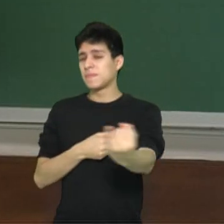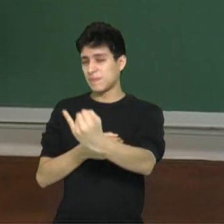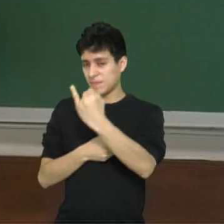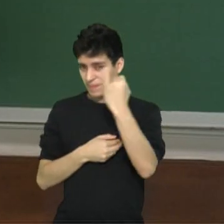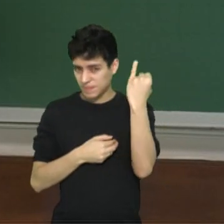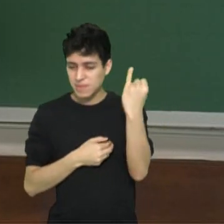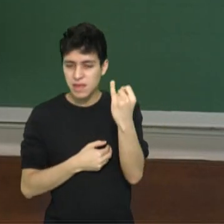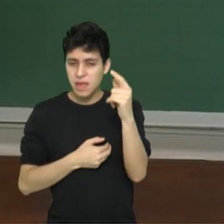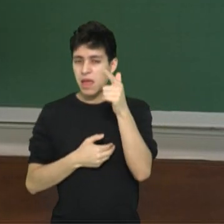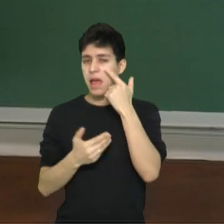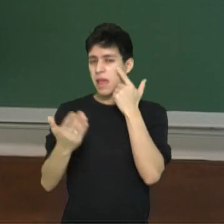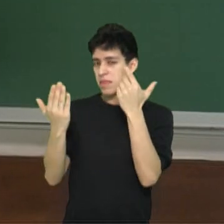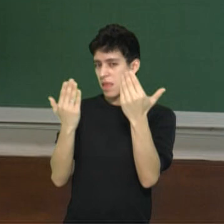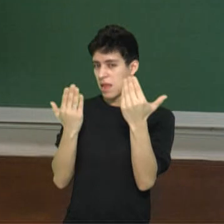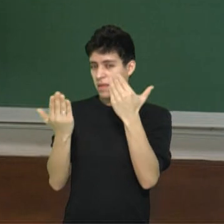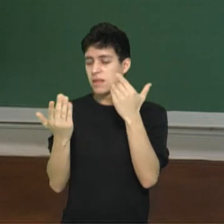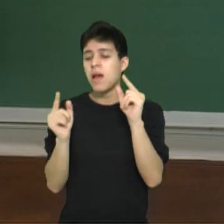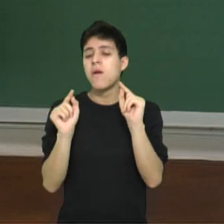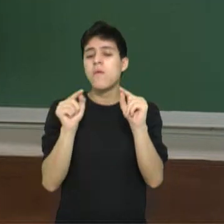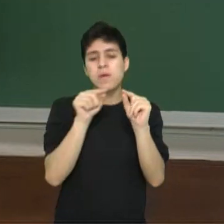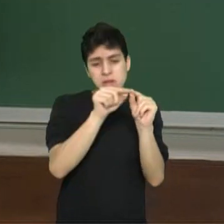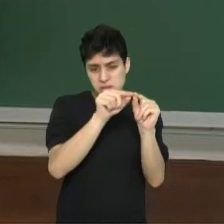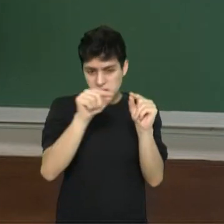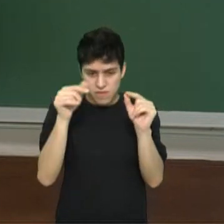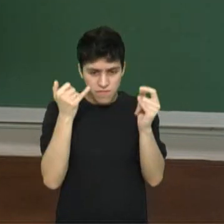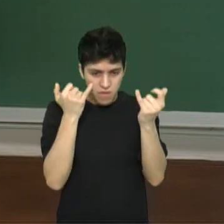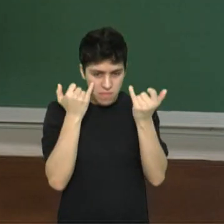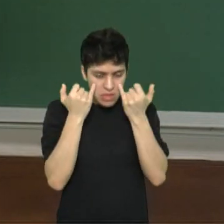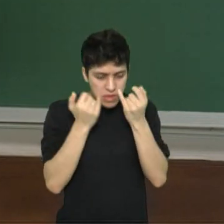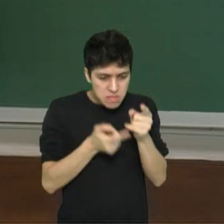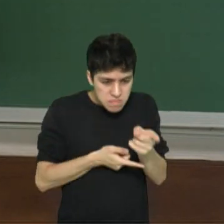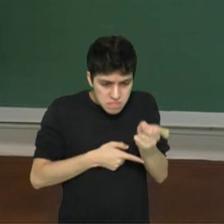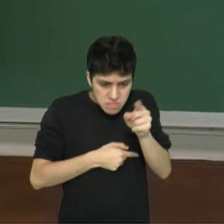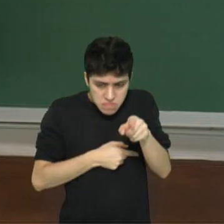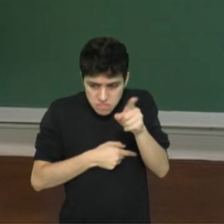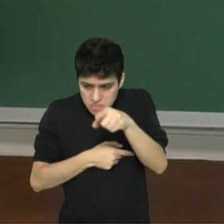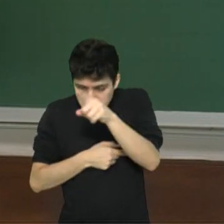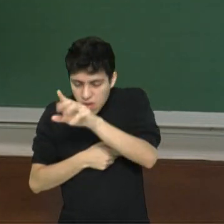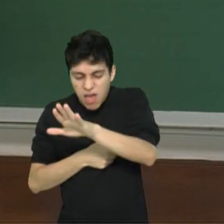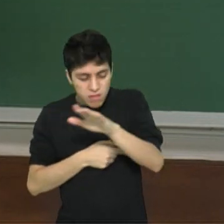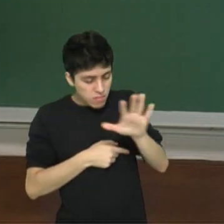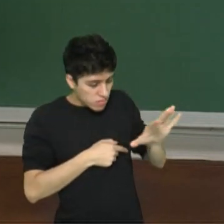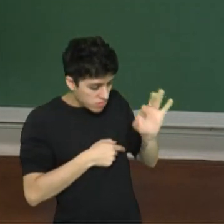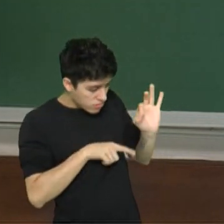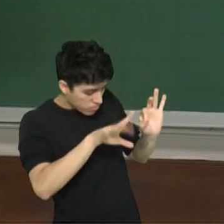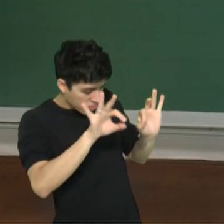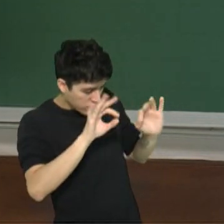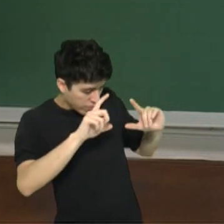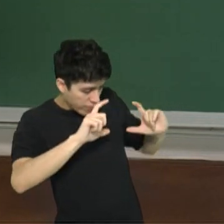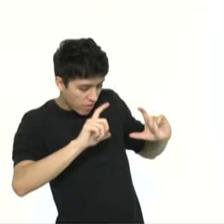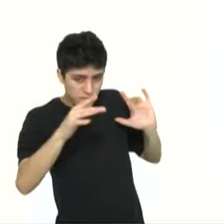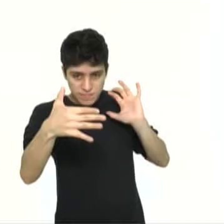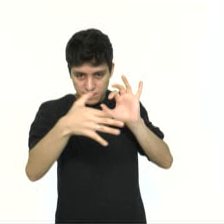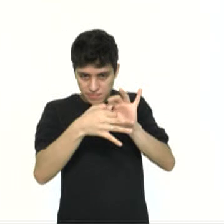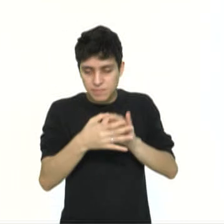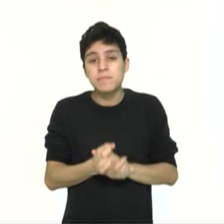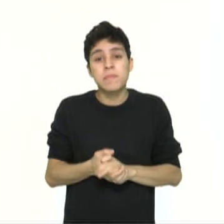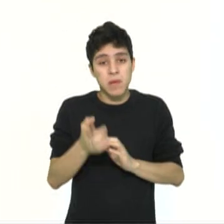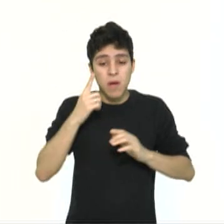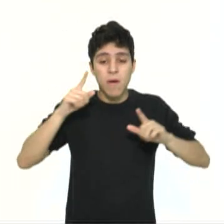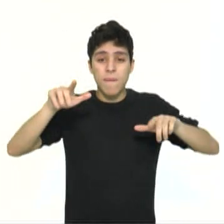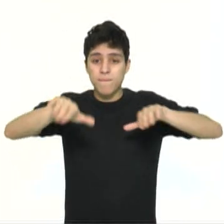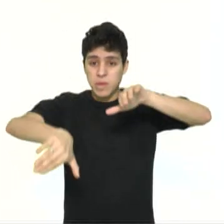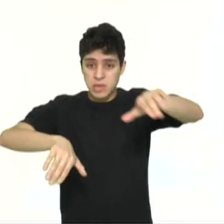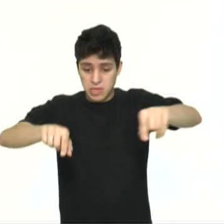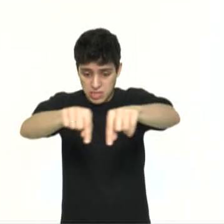importante, analisar os dados que você tem para daí usar a fórmula, tá? Para não se confundir. Então, uma piscina de 50 metros